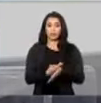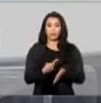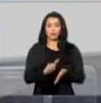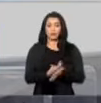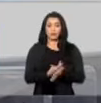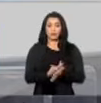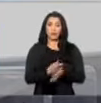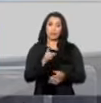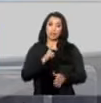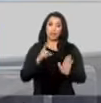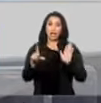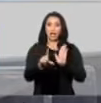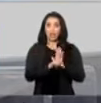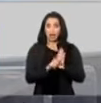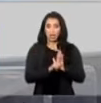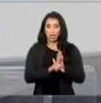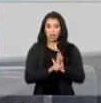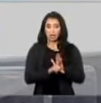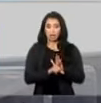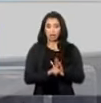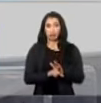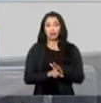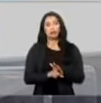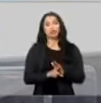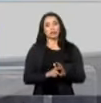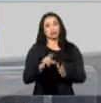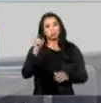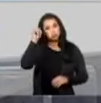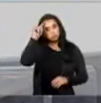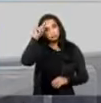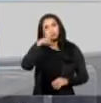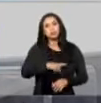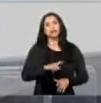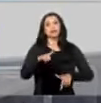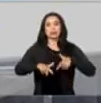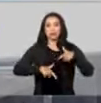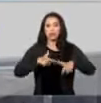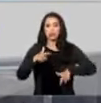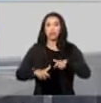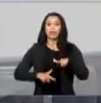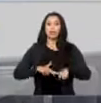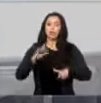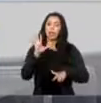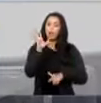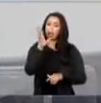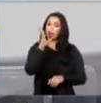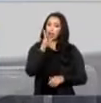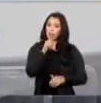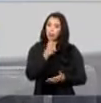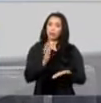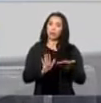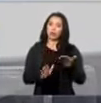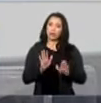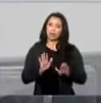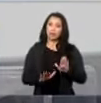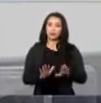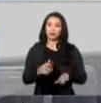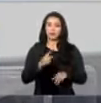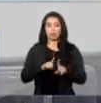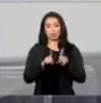resguardá-lo. E, apesar disso ser bastante trabalhoso, não acontecer, talvez, no tempo que nós gostaríamos, eu tenho a convicção, tenho a